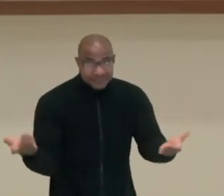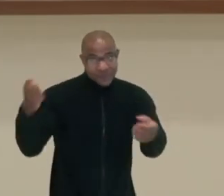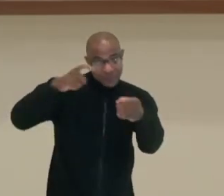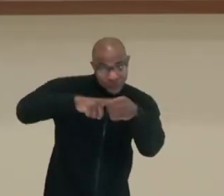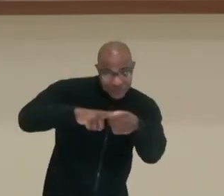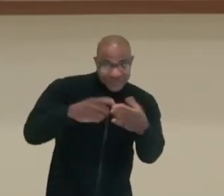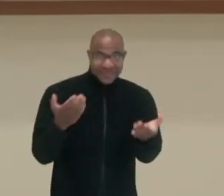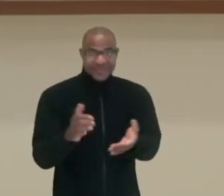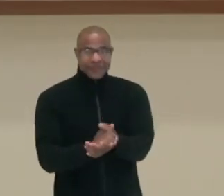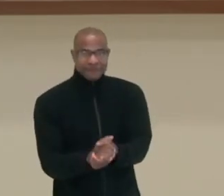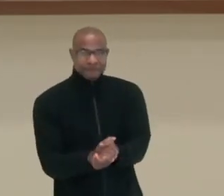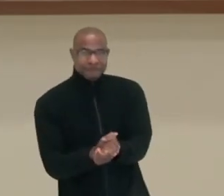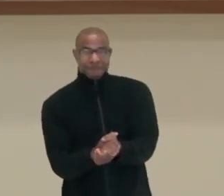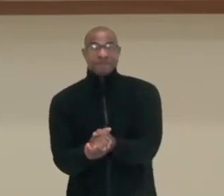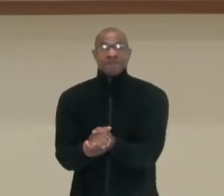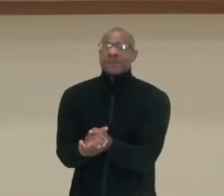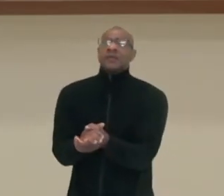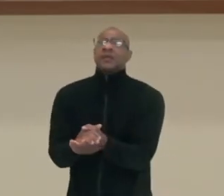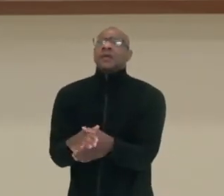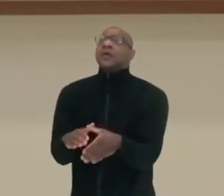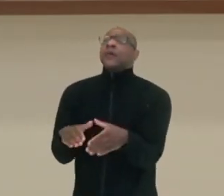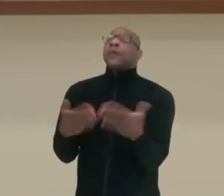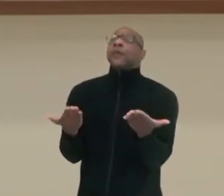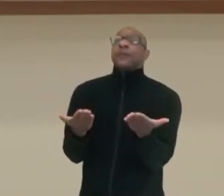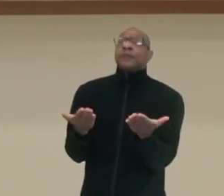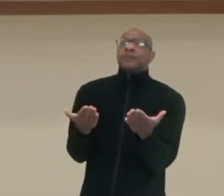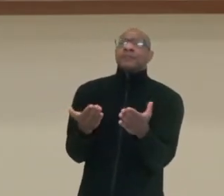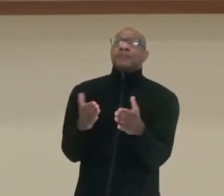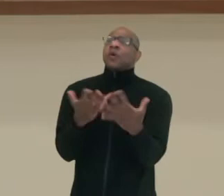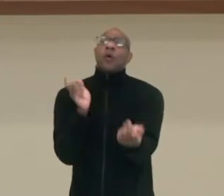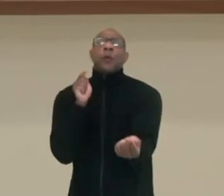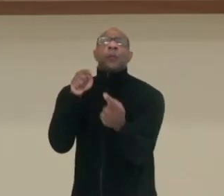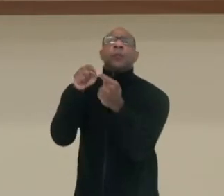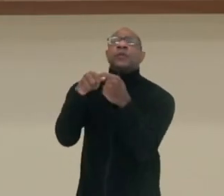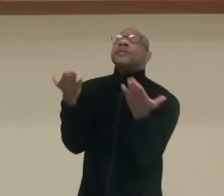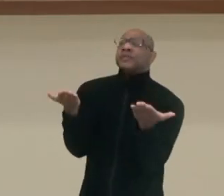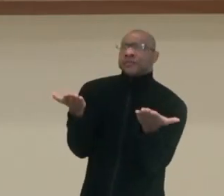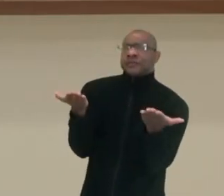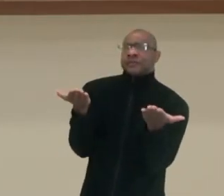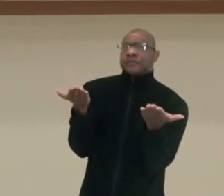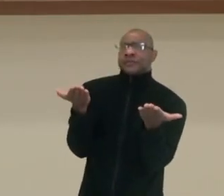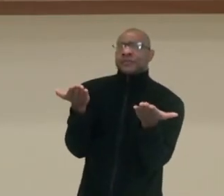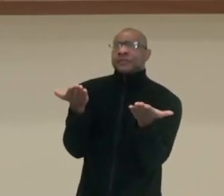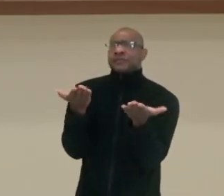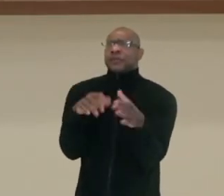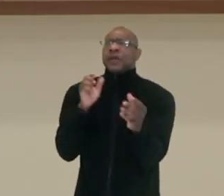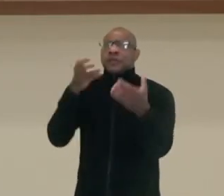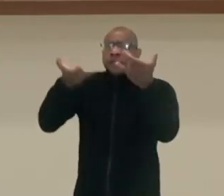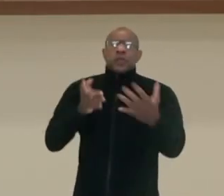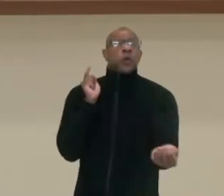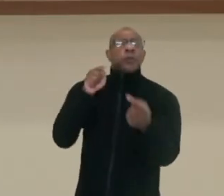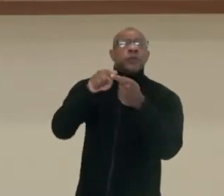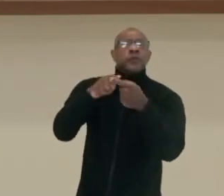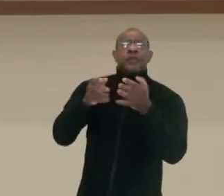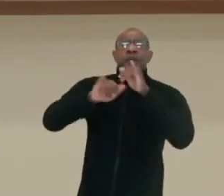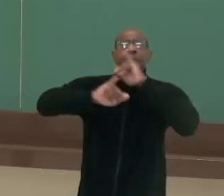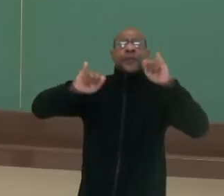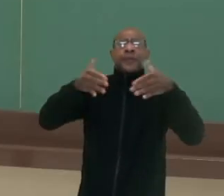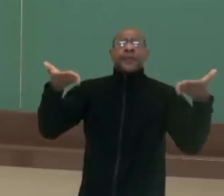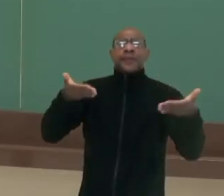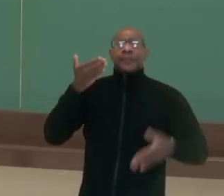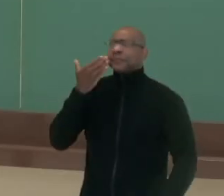Voltei, claro que voltei. Qual que é a finalidade predominante da notícia? Explique o objetivo. Então, a